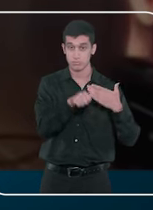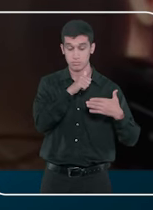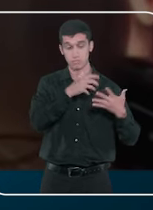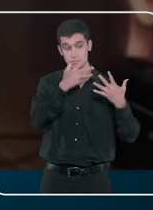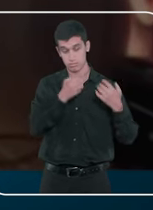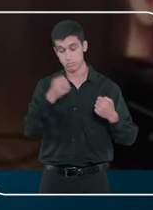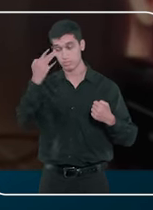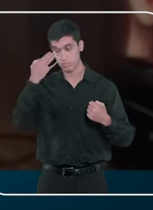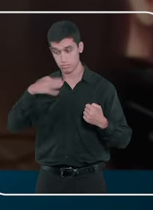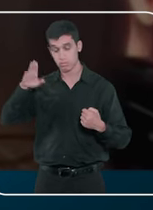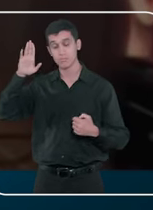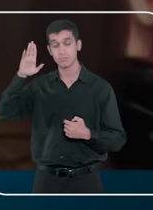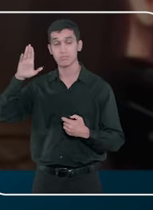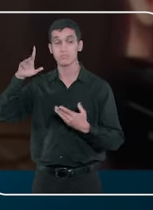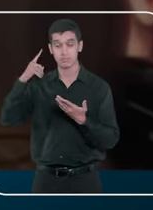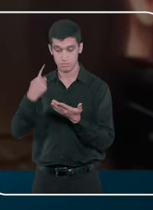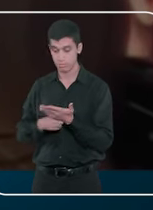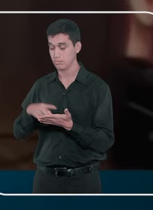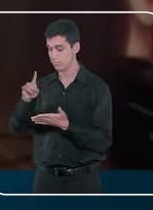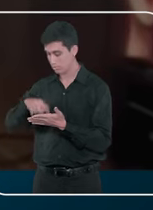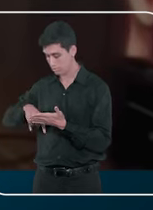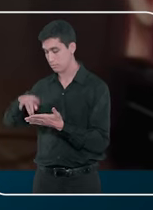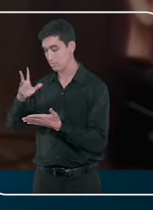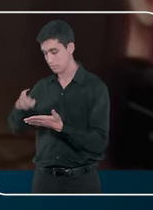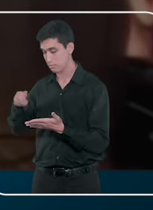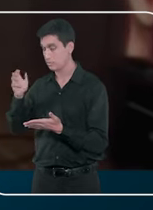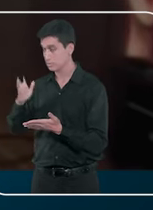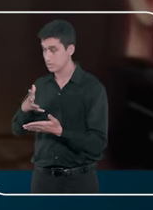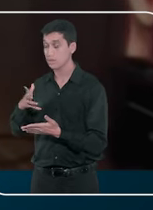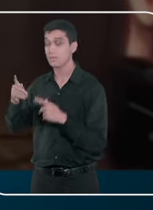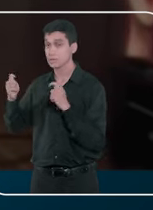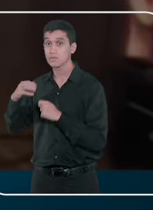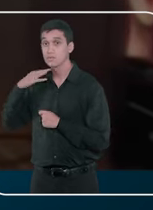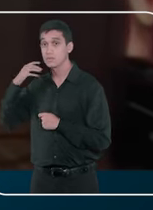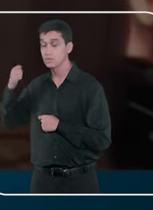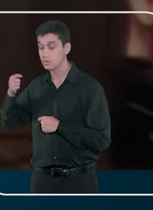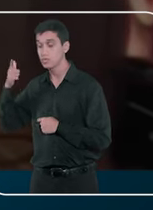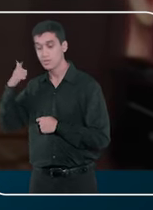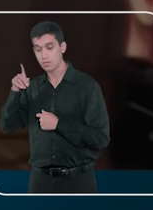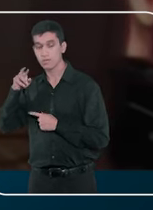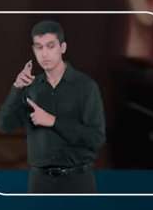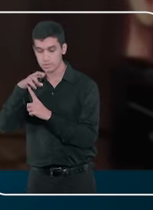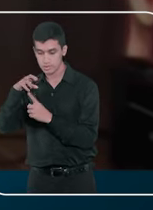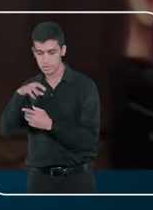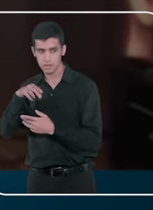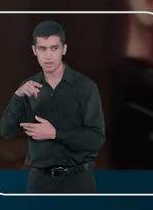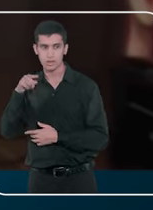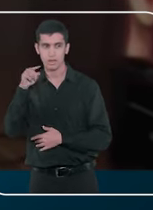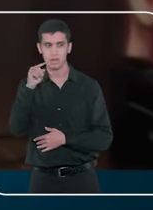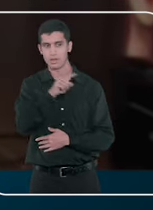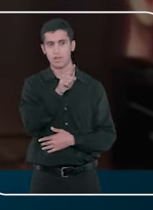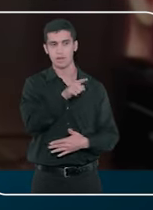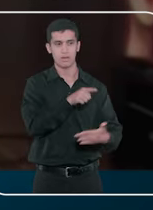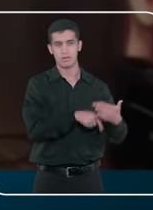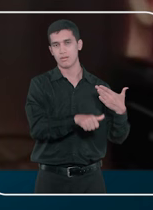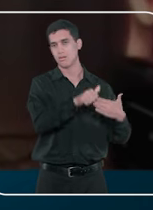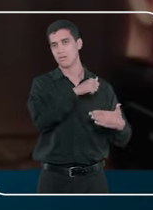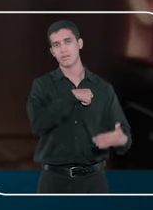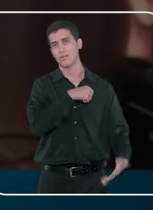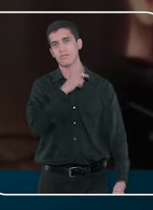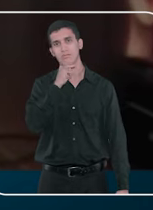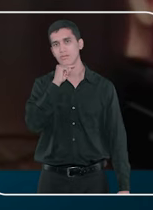se verificar o seu inadimplemento por parte do interessado. E esse inadimplemento tem os